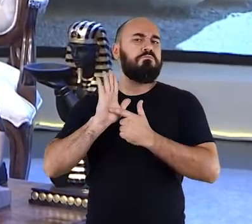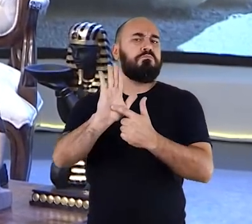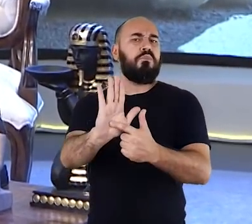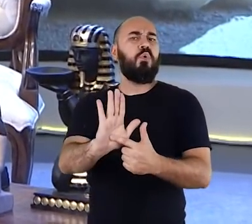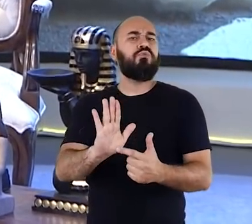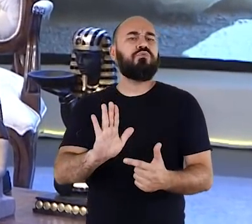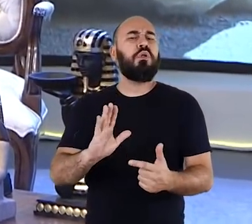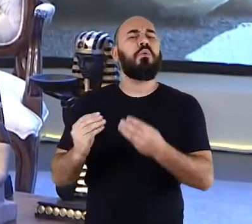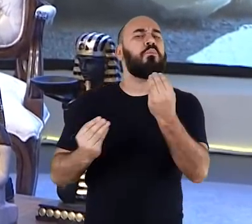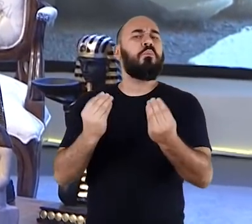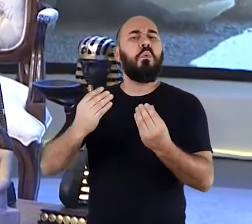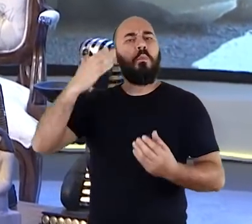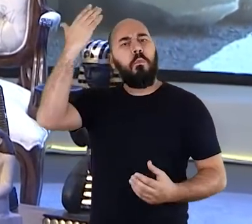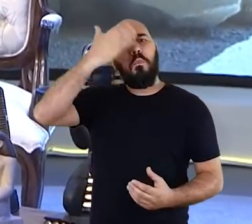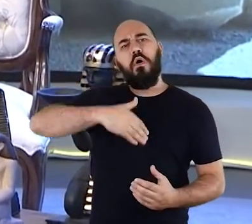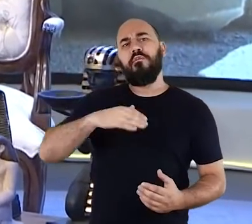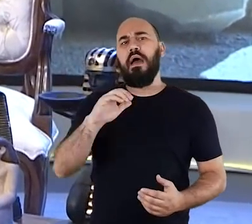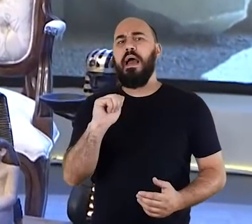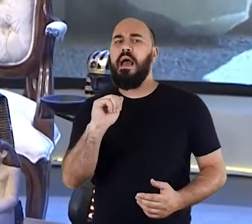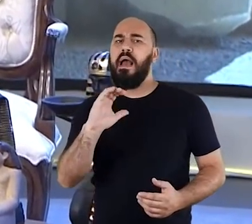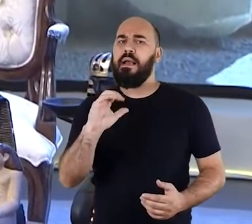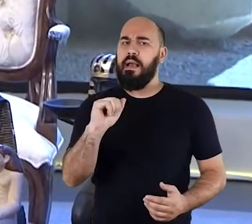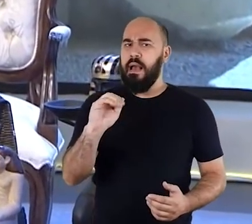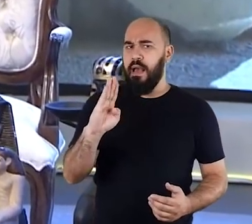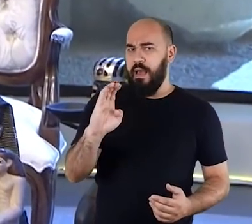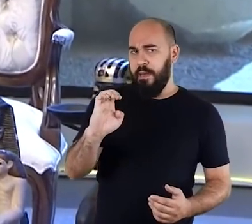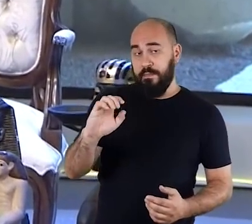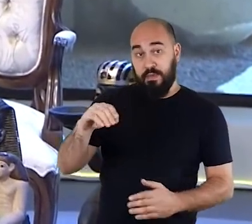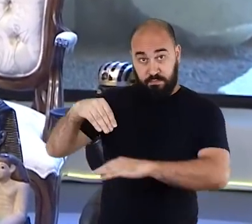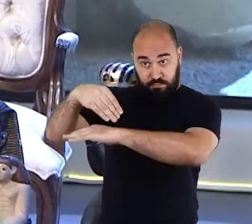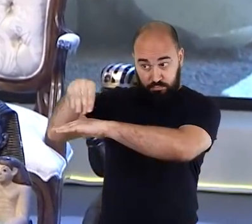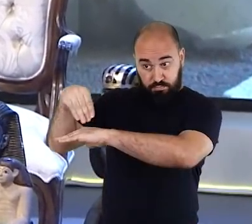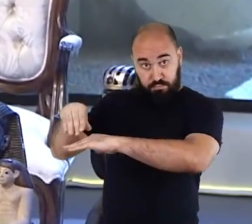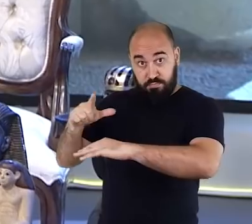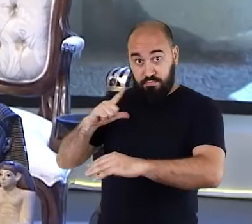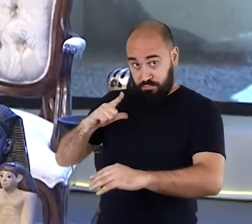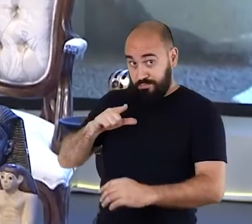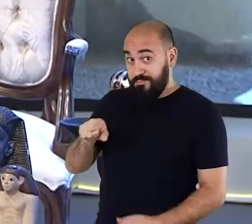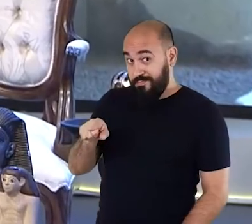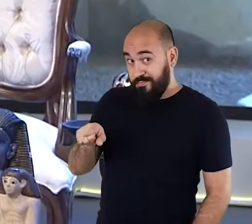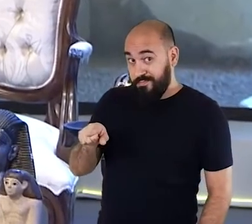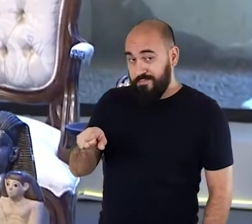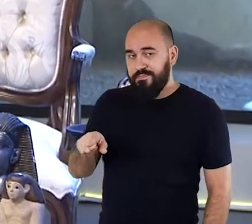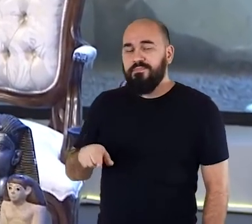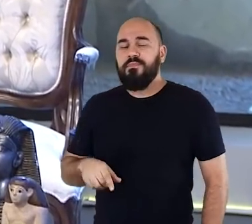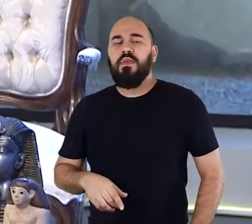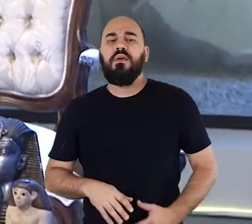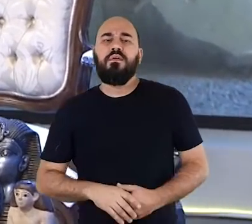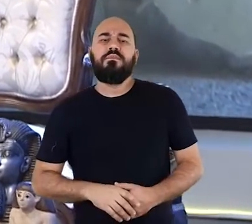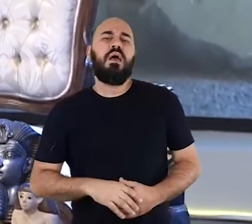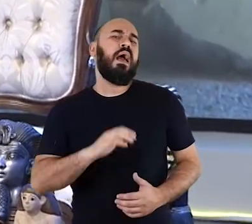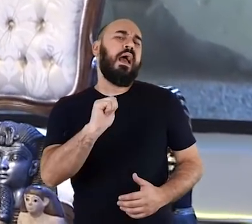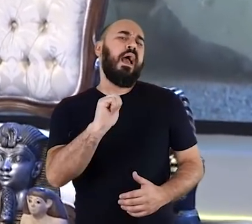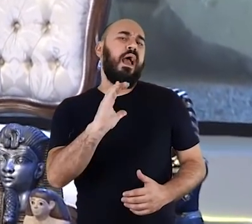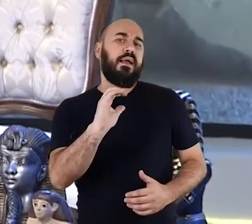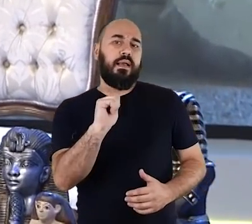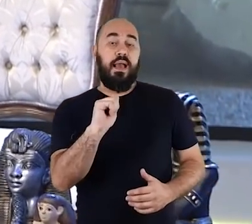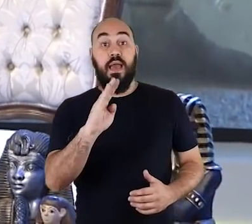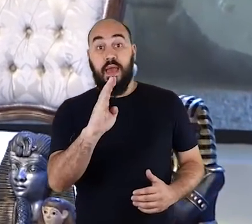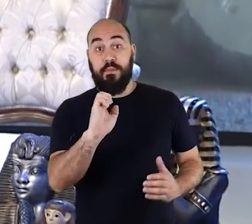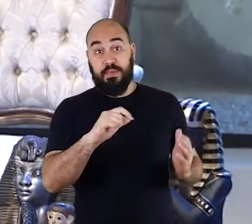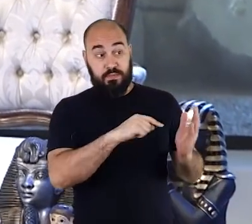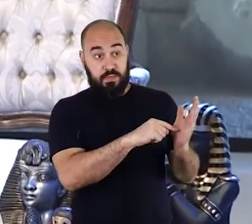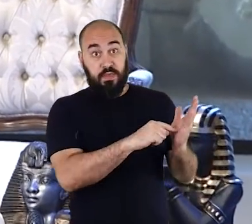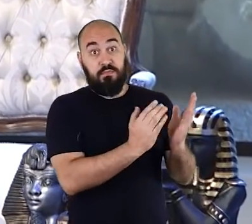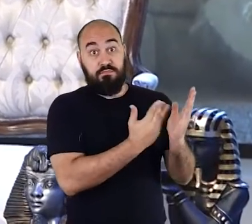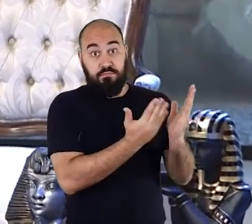forma de comprovar Acabe através da arqueologia, tá bom? Aliás, apenas esclarecendo, Acabe era mencionado no livro de Reis e também no